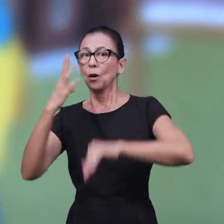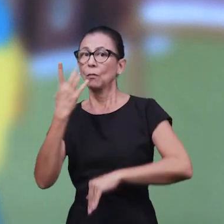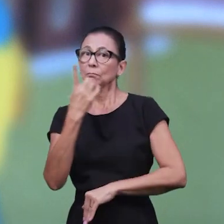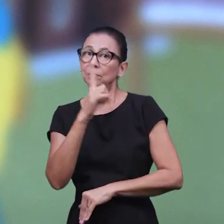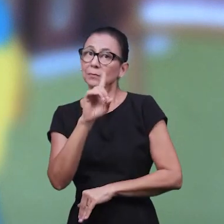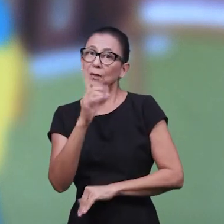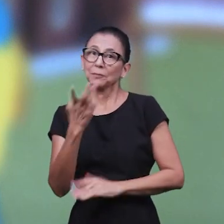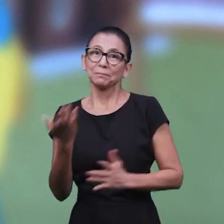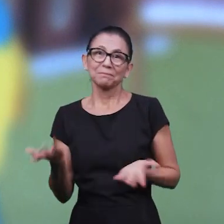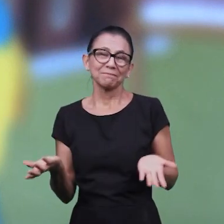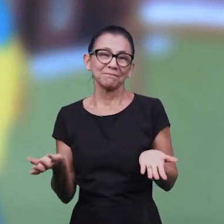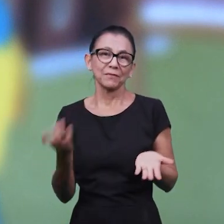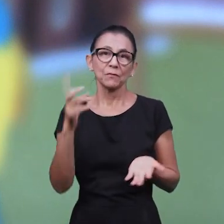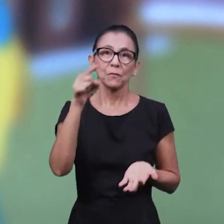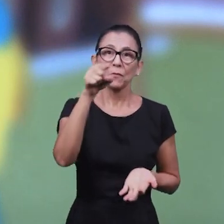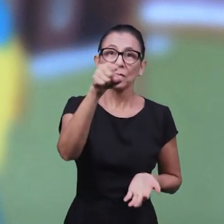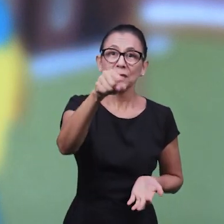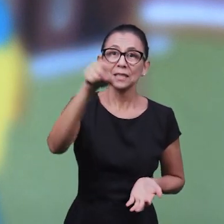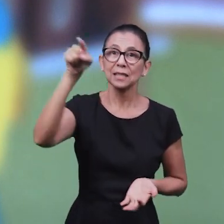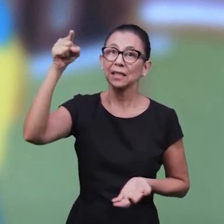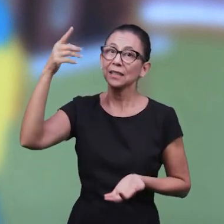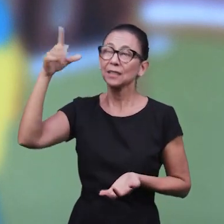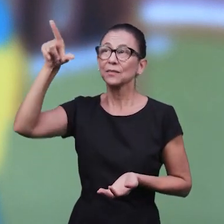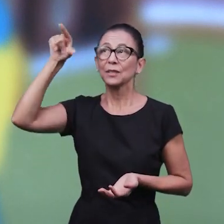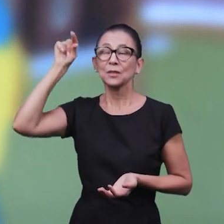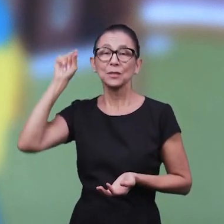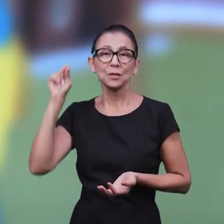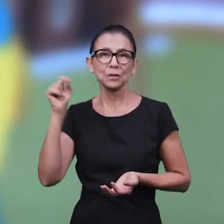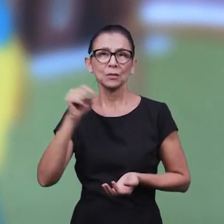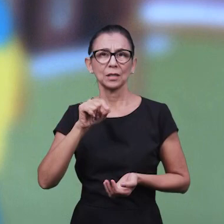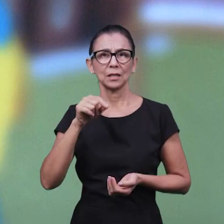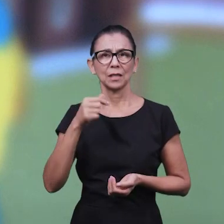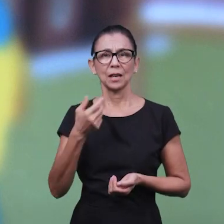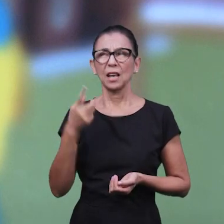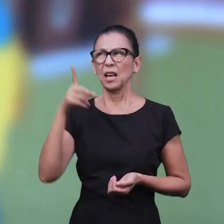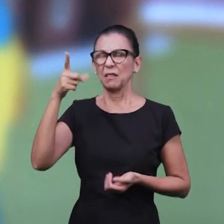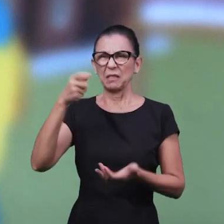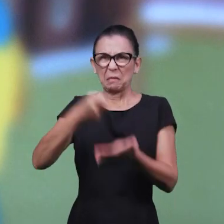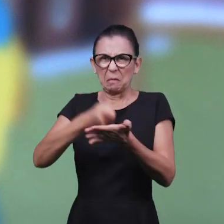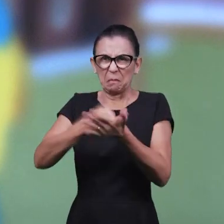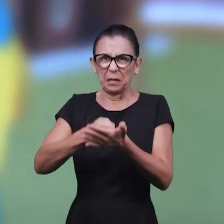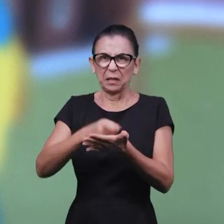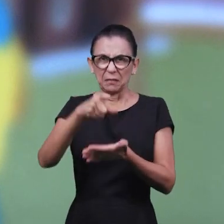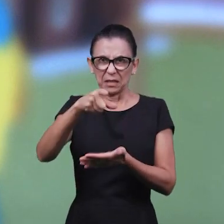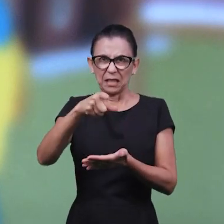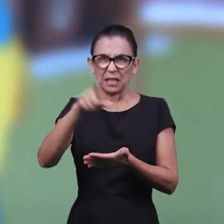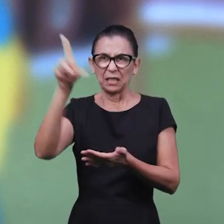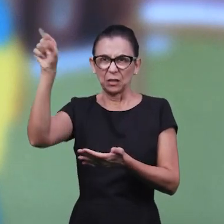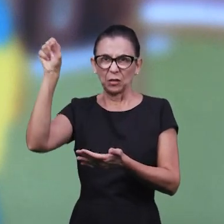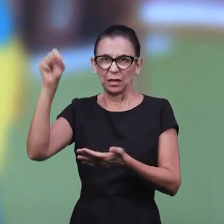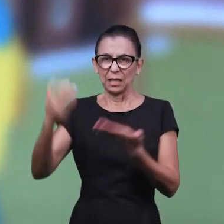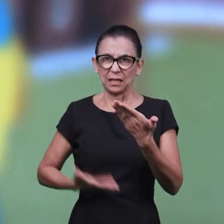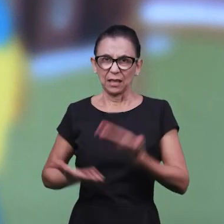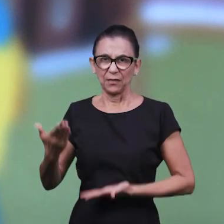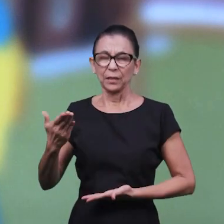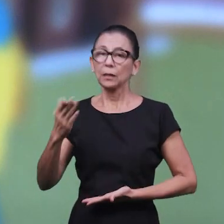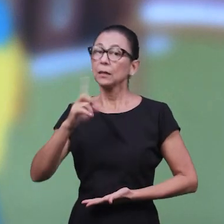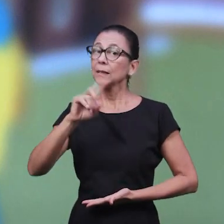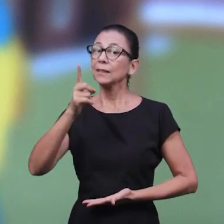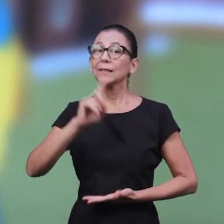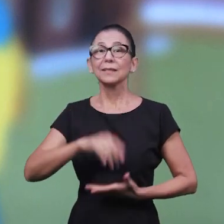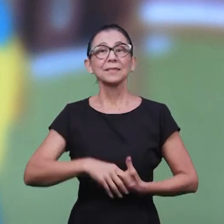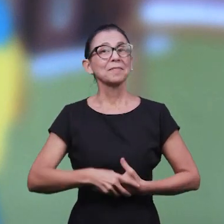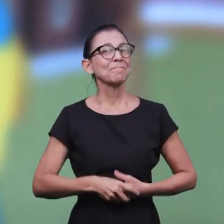vai escolher. Ele quer que nós o sirvamos por amor e não por obrigação. A Bíblia nos conta que houve